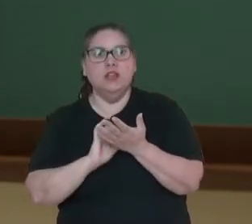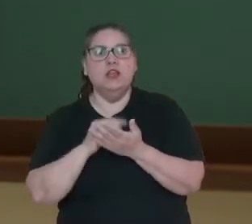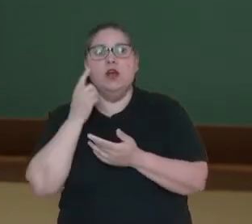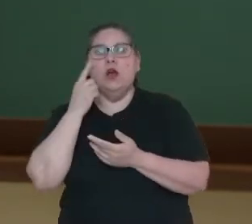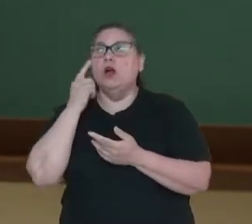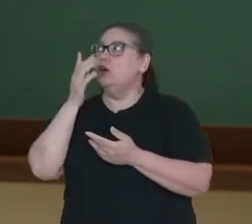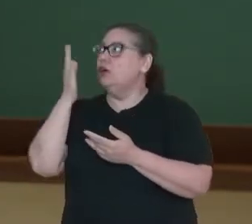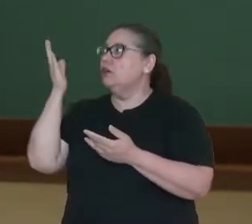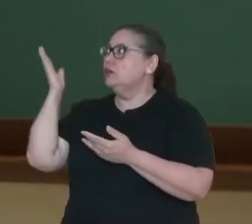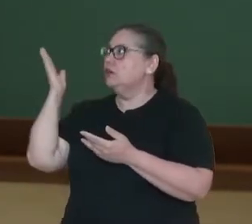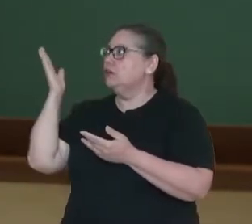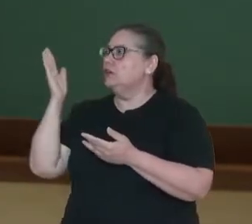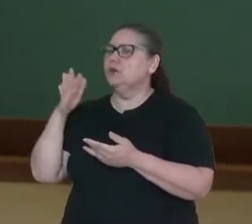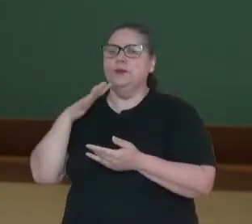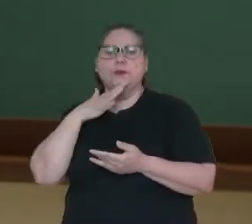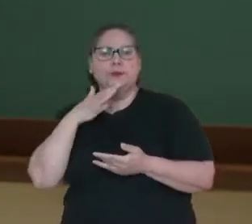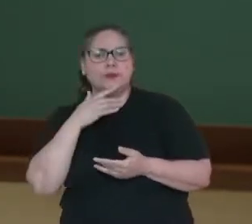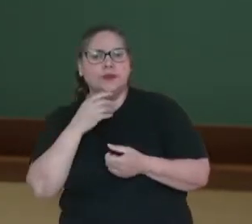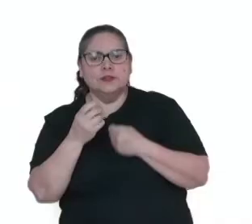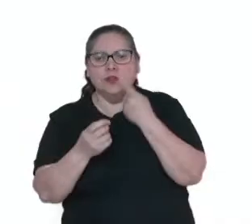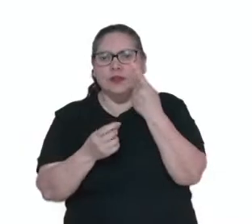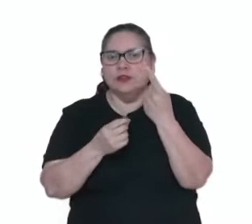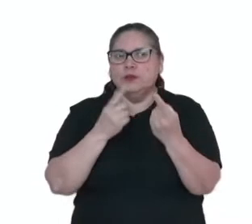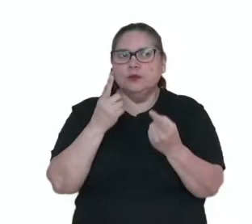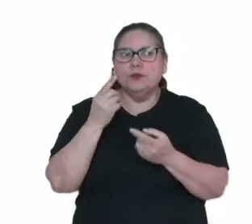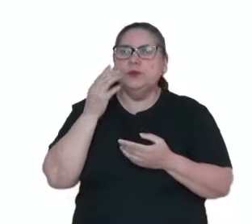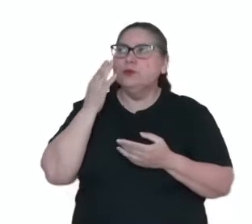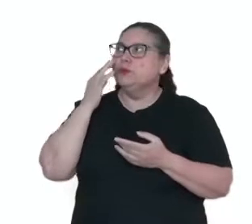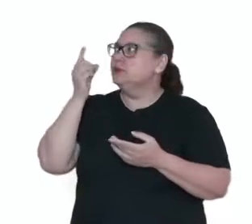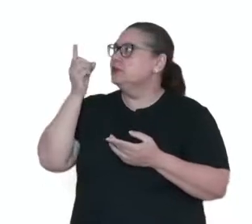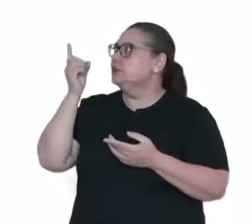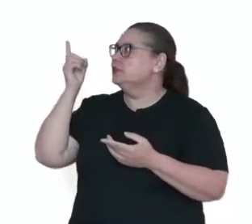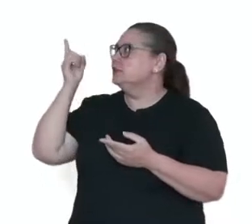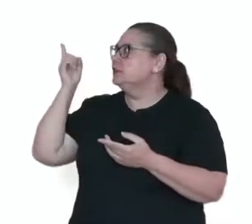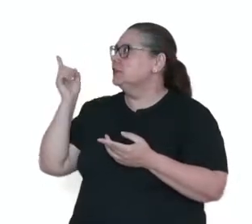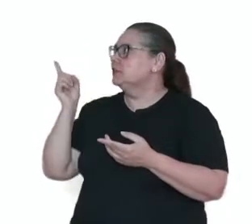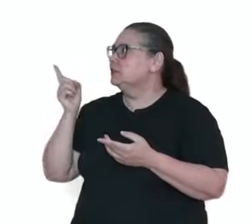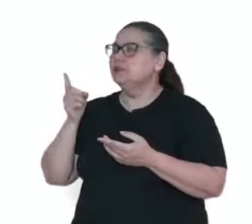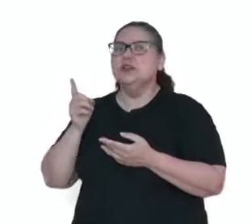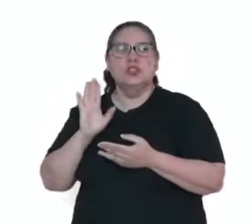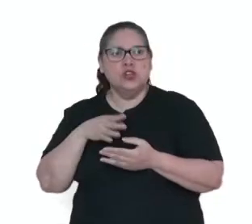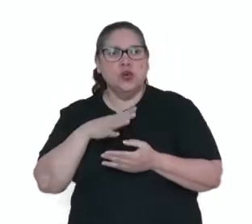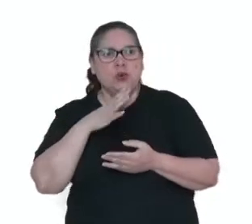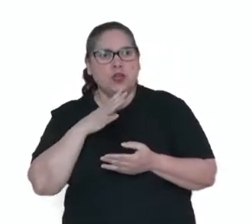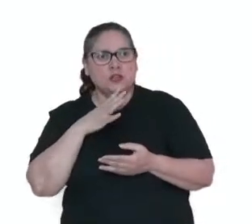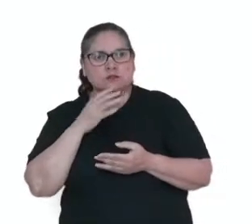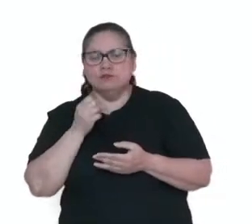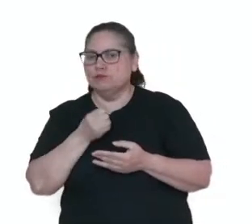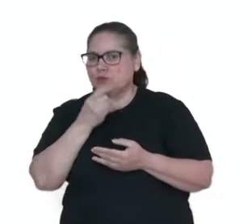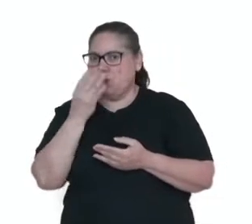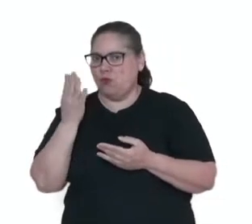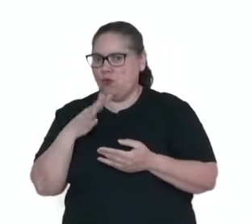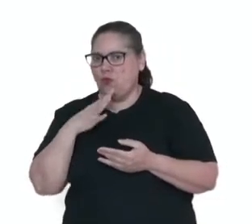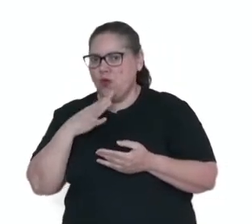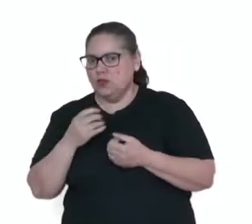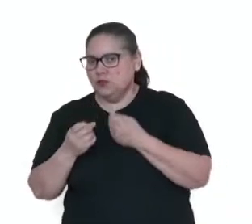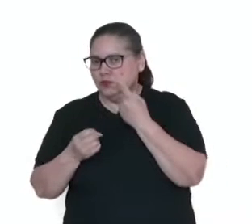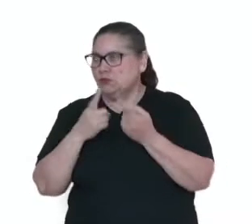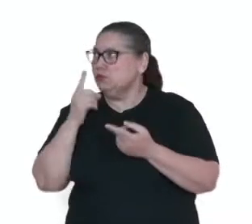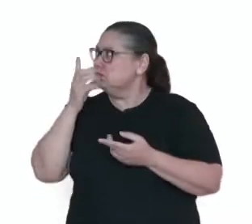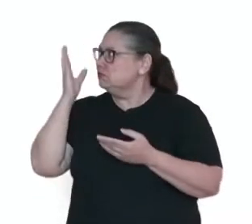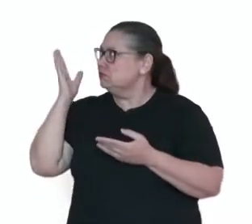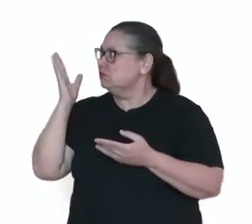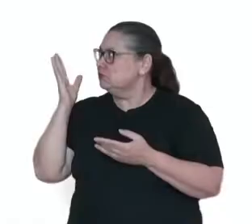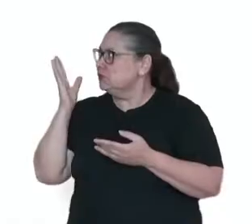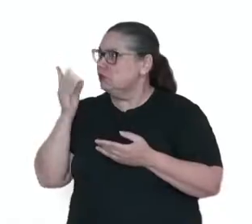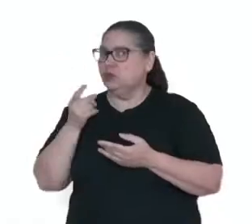E aí, você reconhece esses jogos de tabuleiro aí? Conhece algum deles?